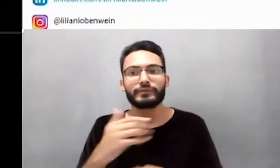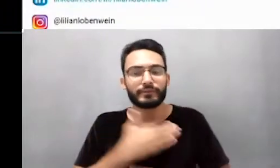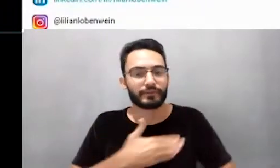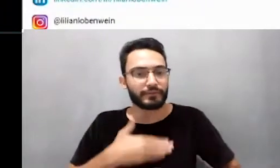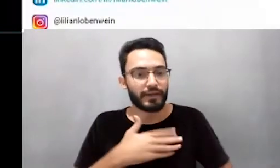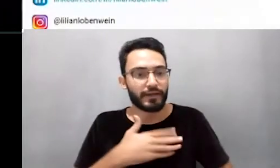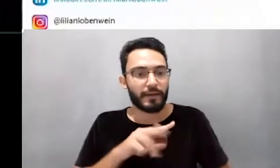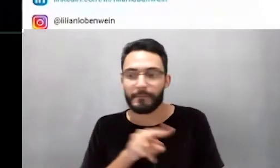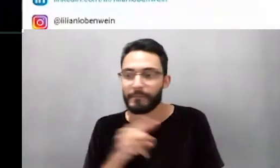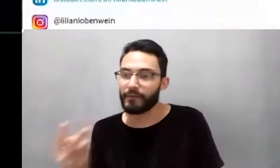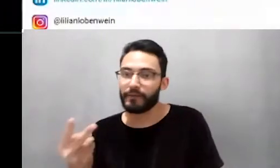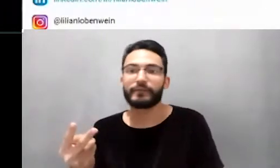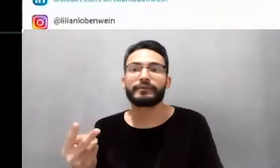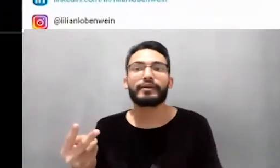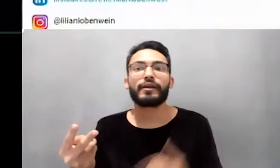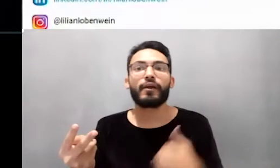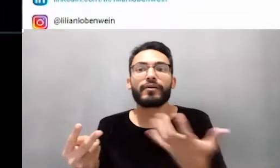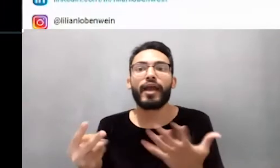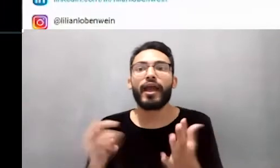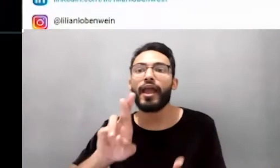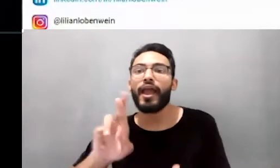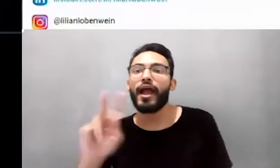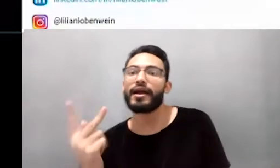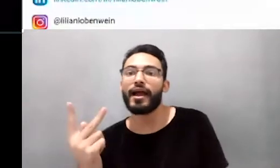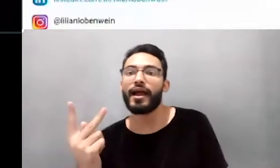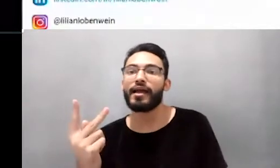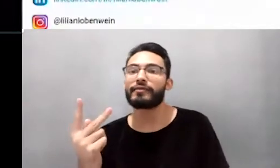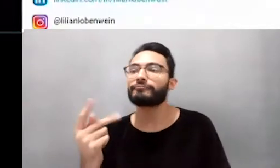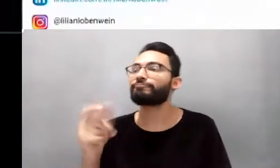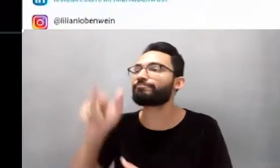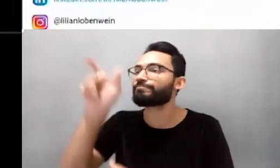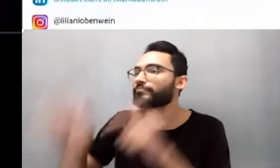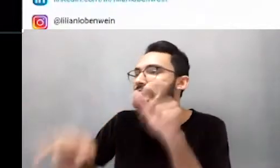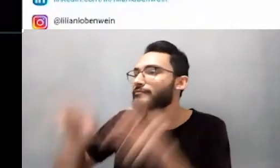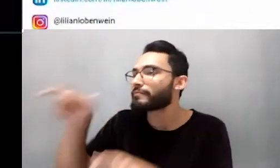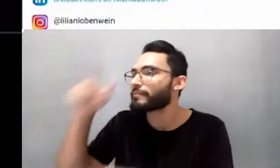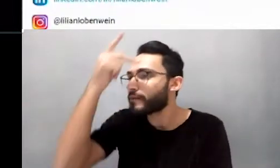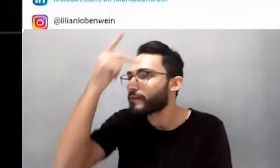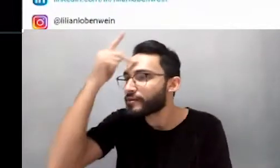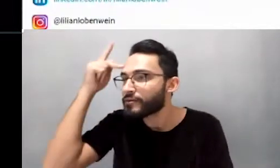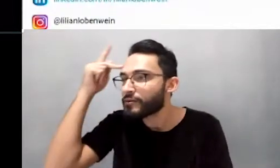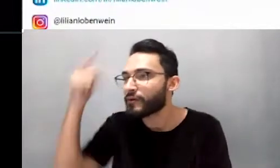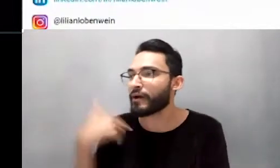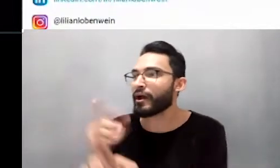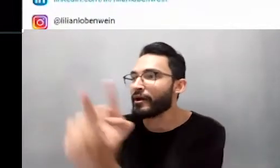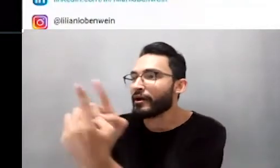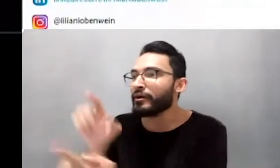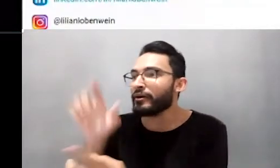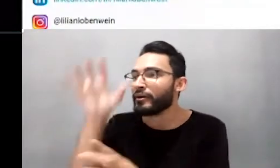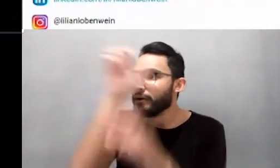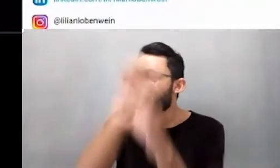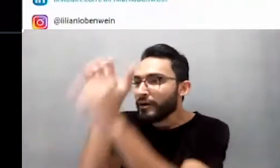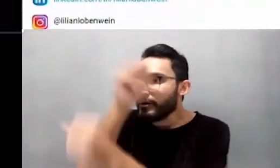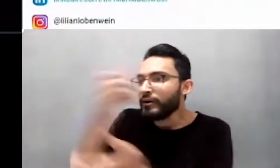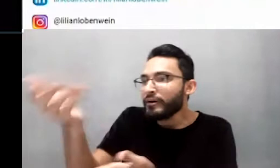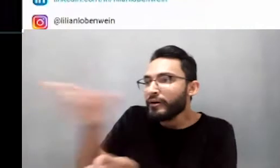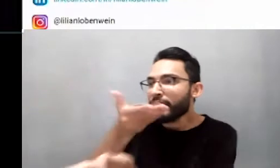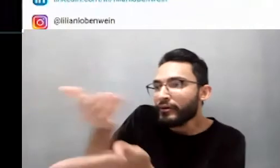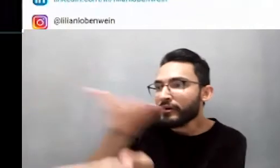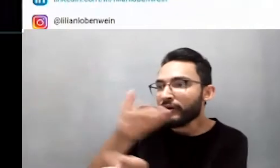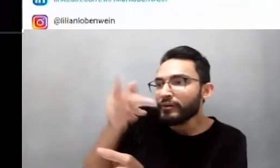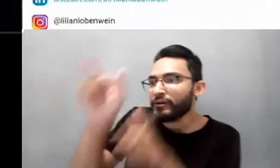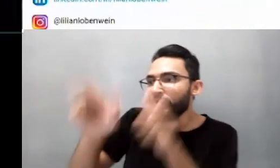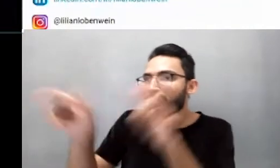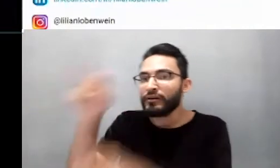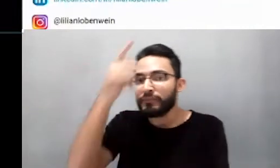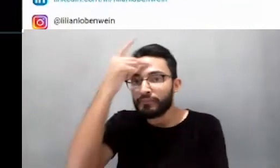carreira, de ir para a área de RH, para lidar com pessoas, lidar como aprender, trocar com pessoas. E